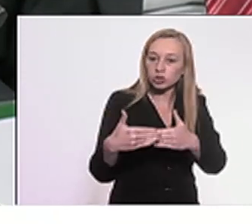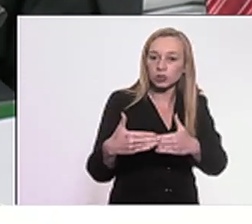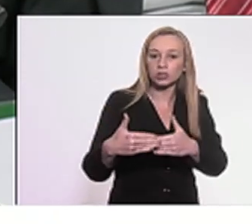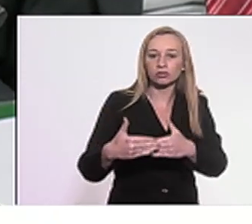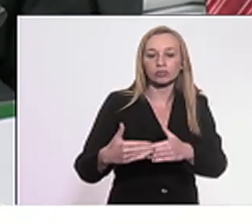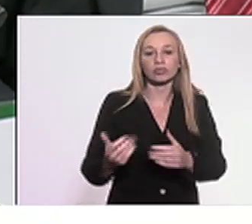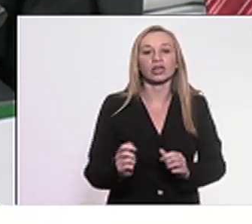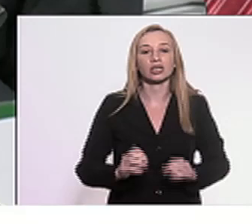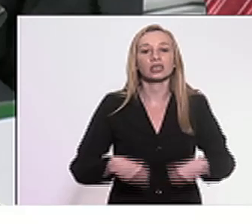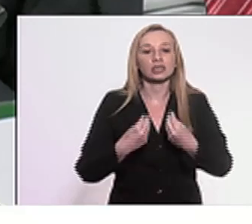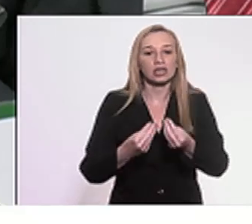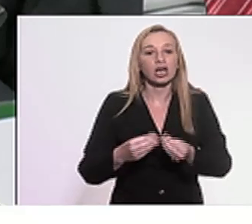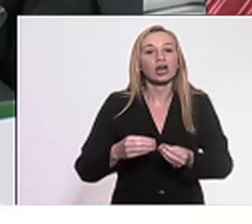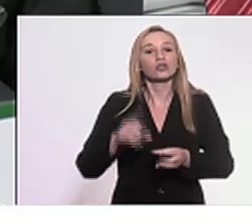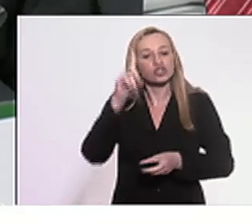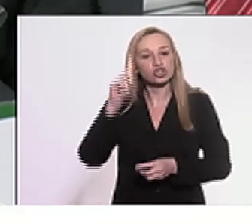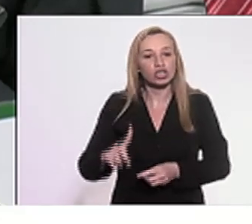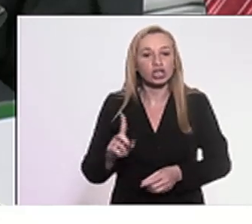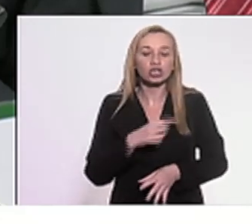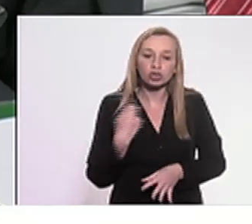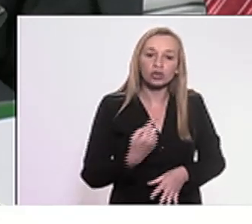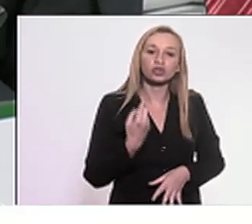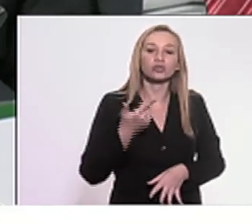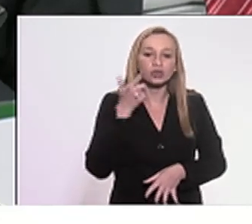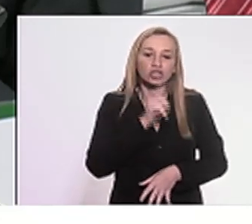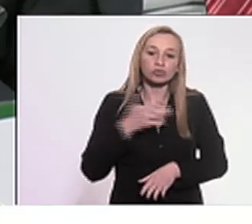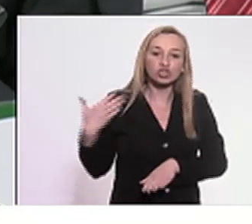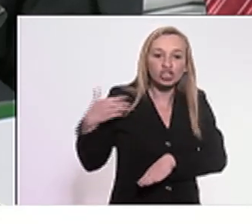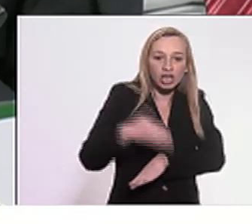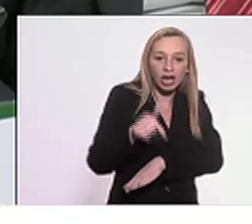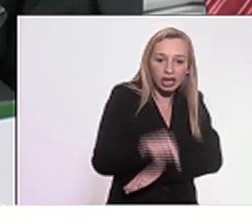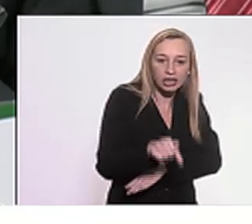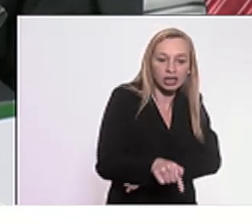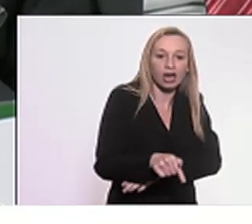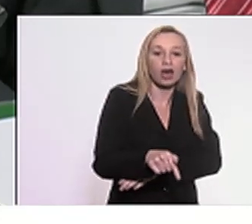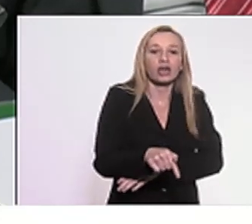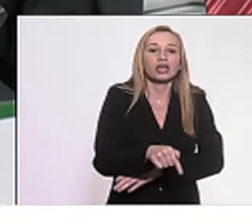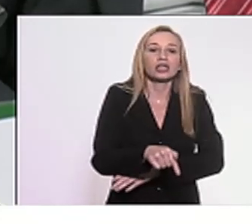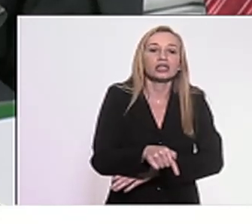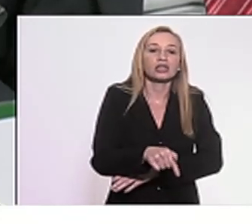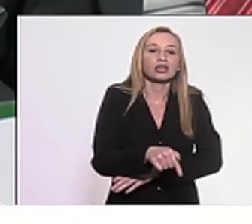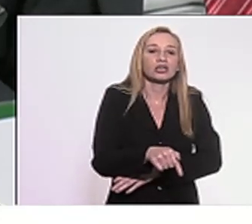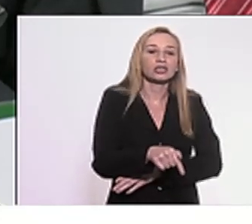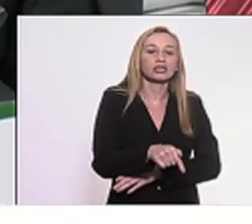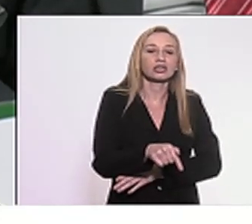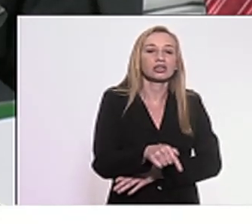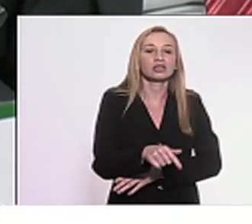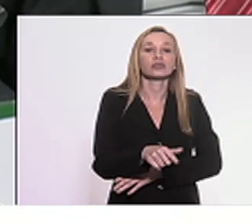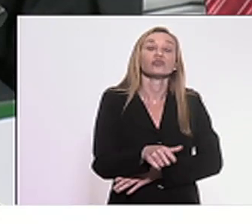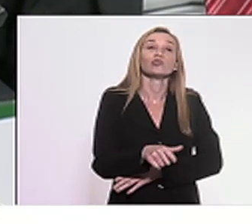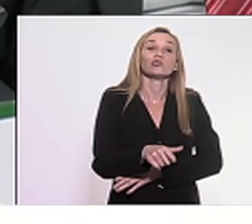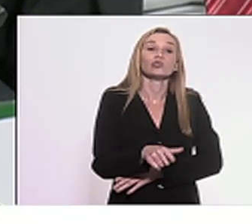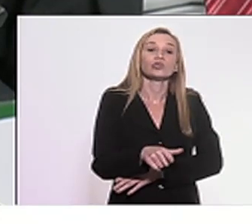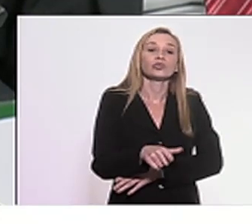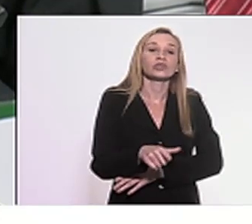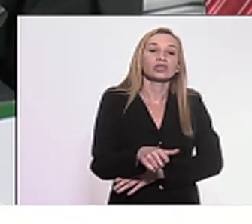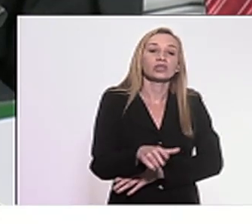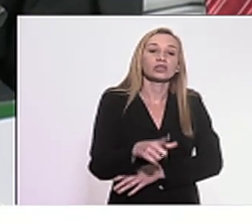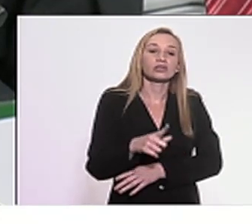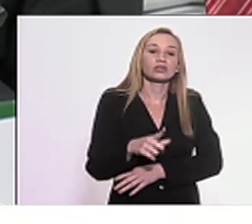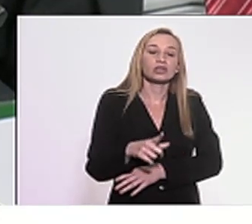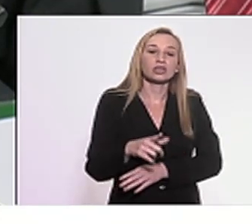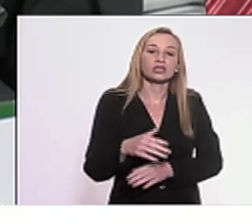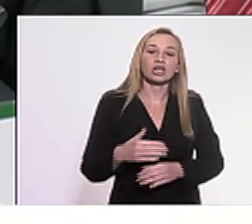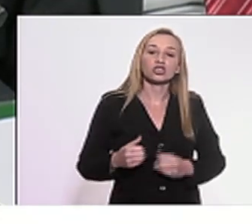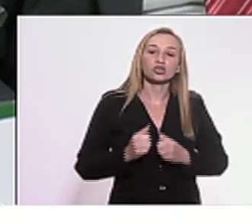para garantir o que nós conseguimos chegar aqui e frequentar essa audiência pública, graças a um serviço